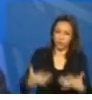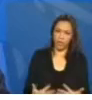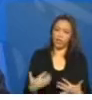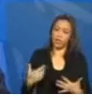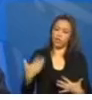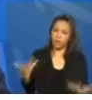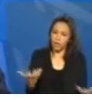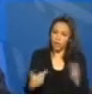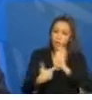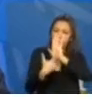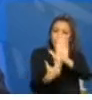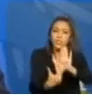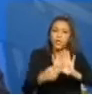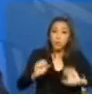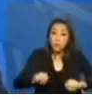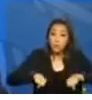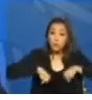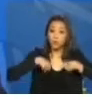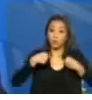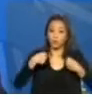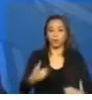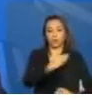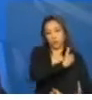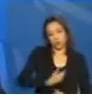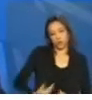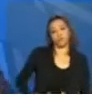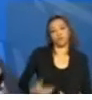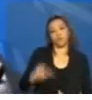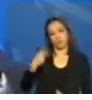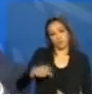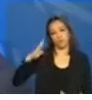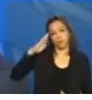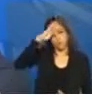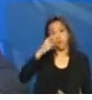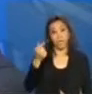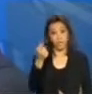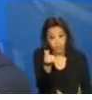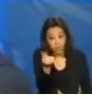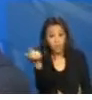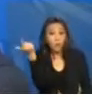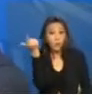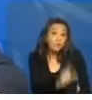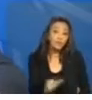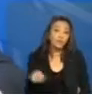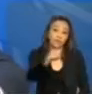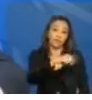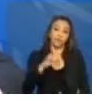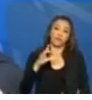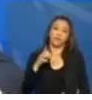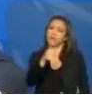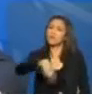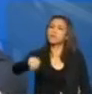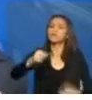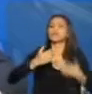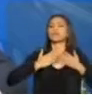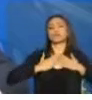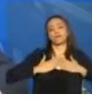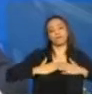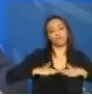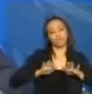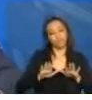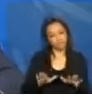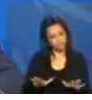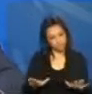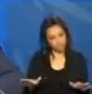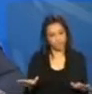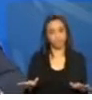esforço que o governo Bolsonaro está fazendo para poder fazer com que esse dinheiro chegue na ponta. E as pessoas têm que ter tranquilidade, não